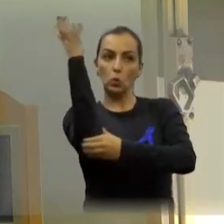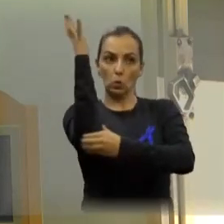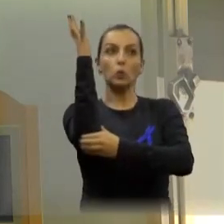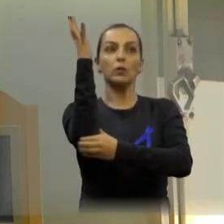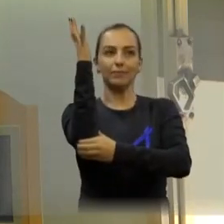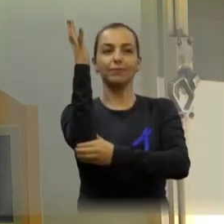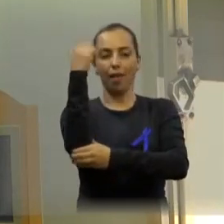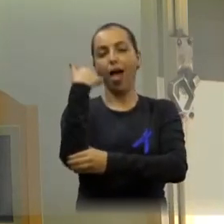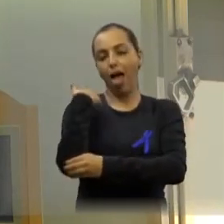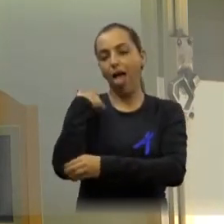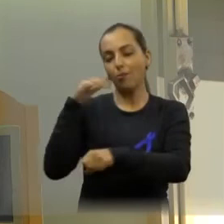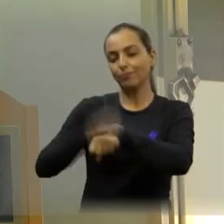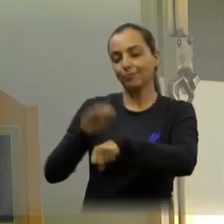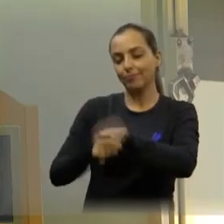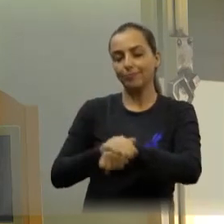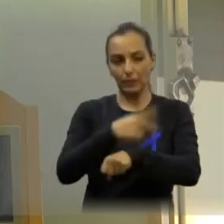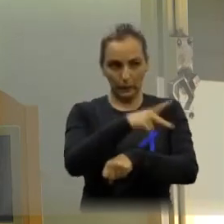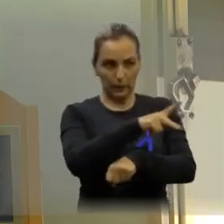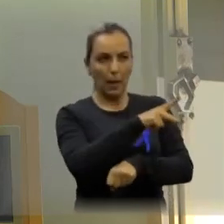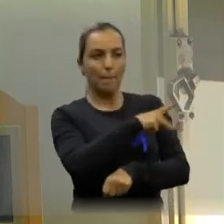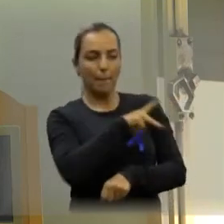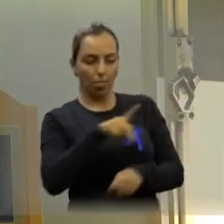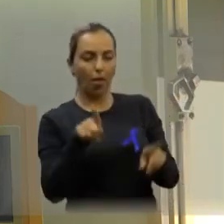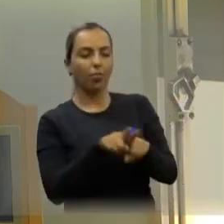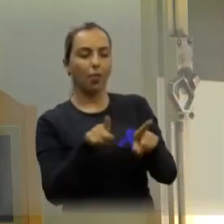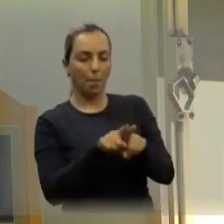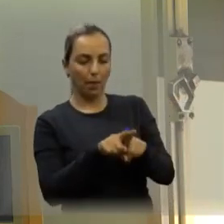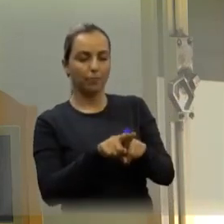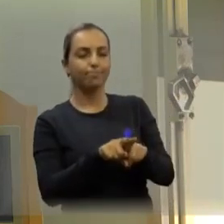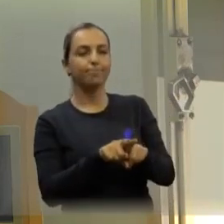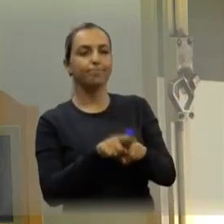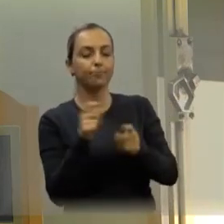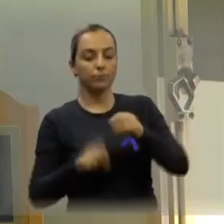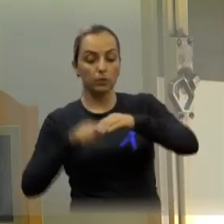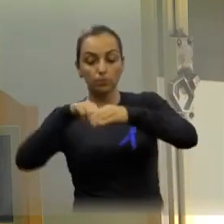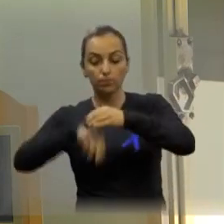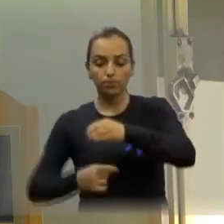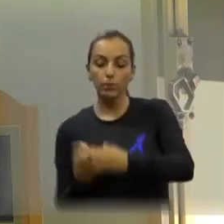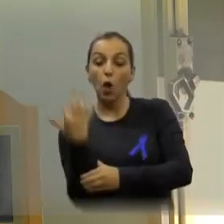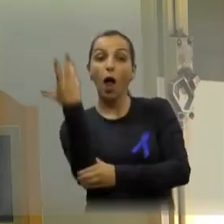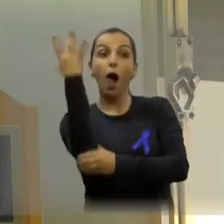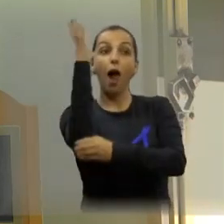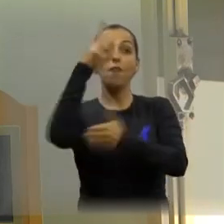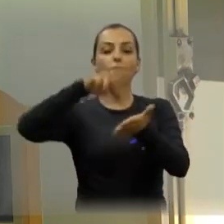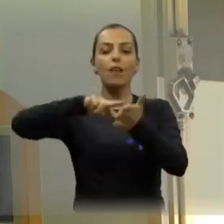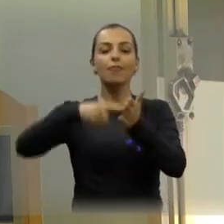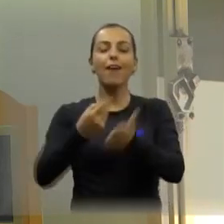presidente? Você também plantou, né? Então, é isso daí. Árvore é